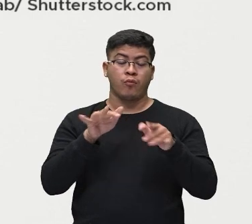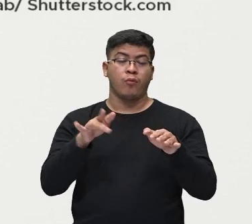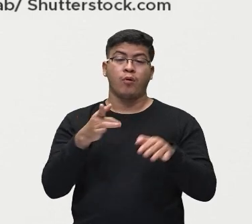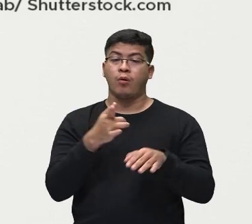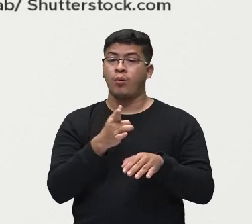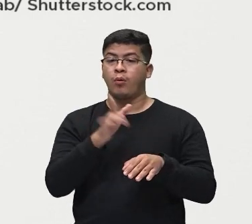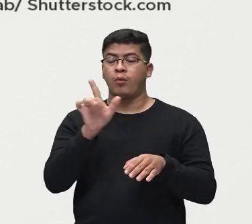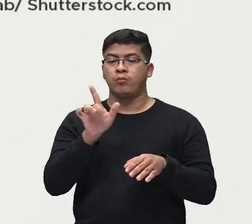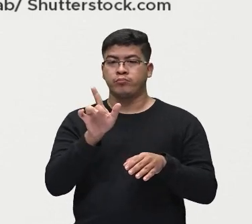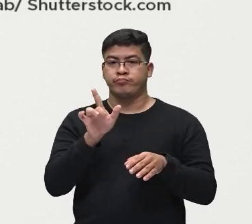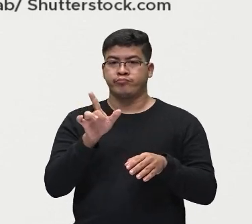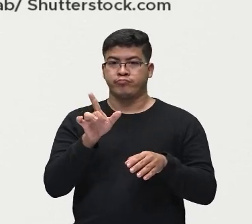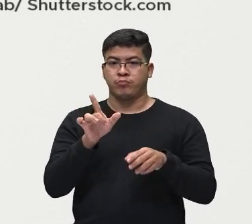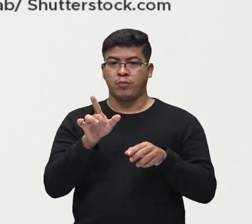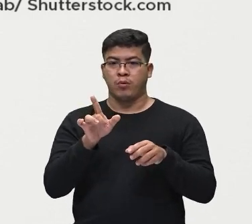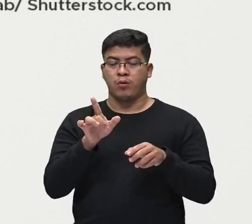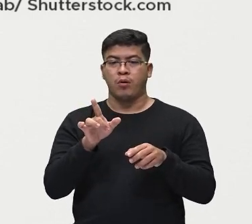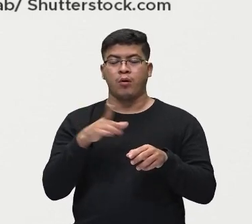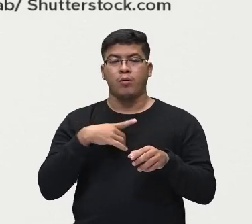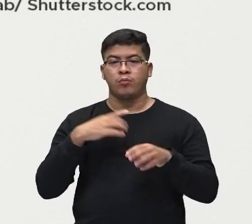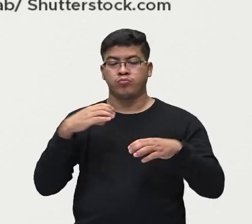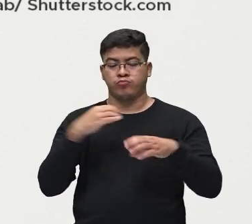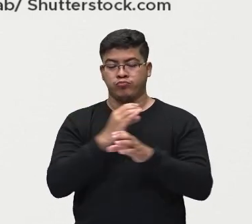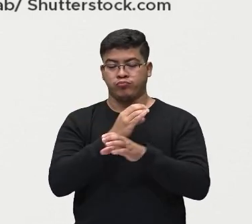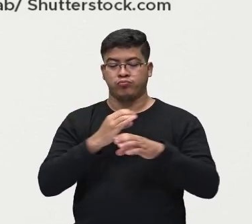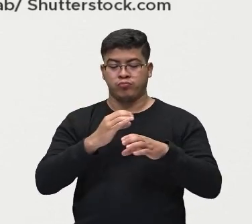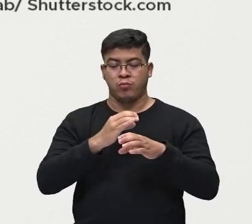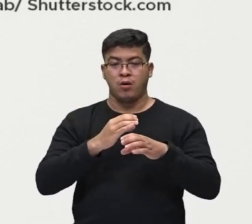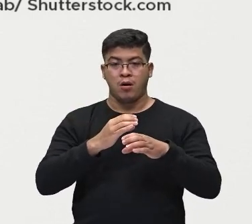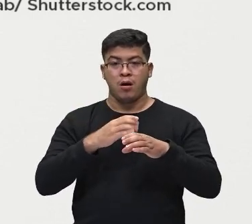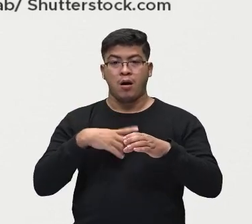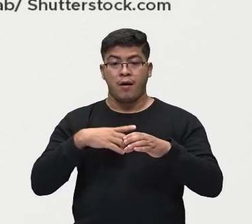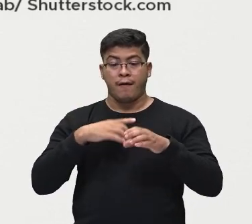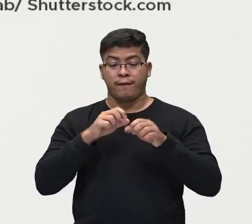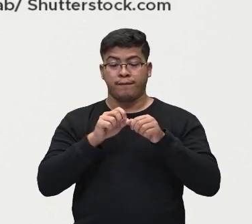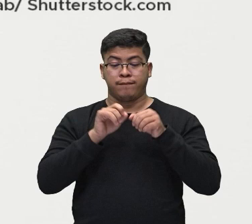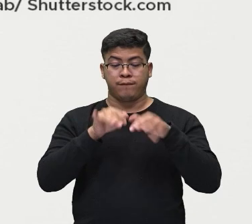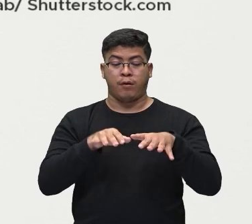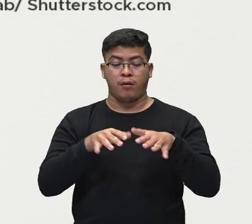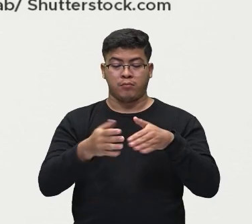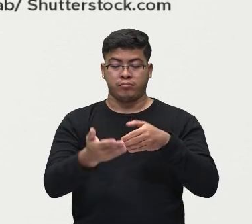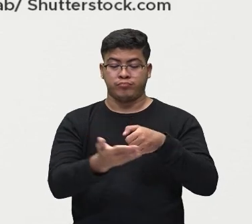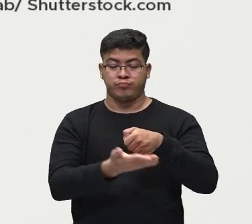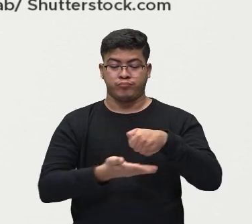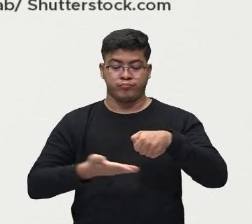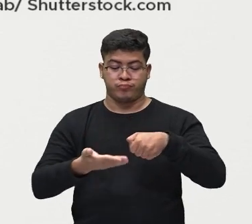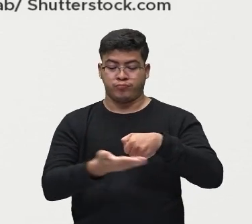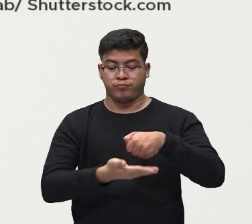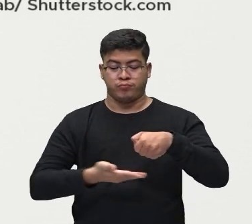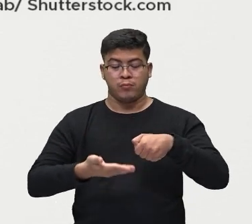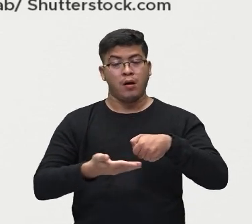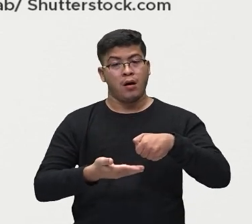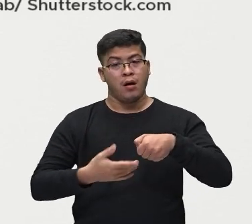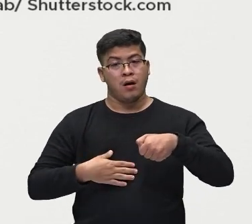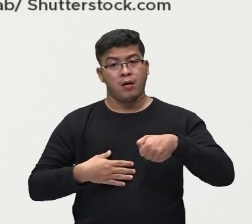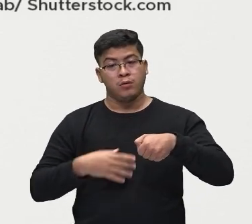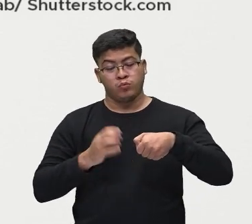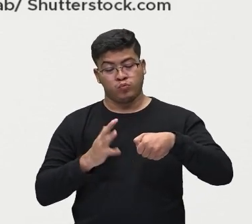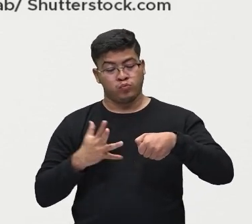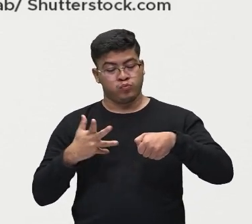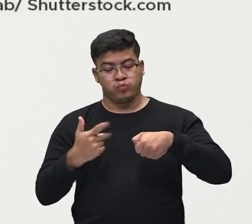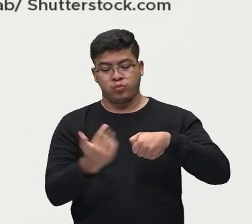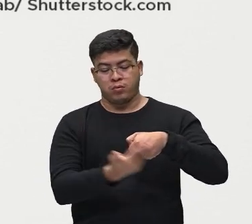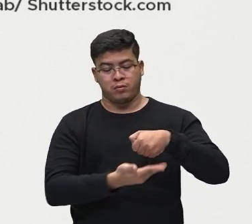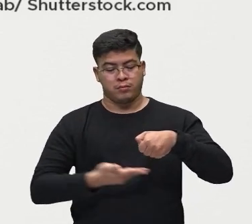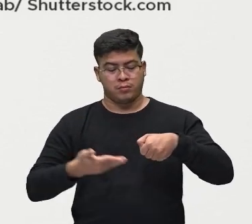do ferro. Para a base do ferro. E aí vai esquentar toda a base, tá bom? Então, olha